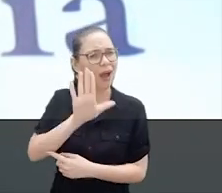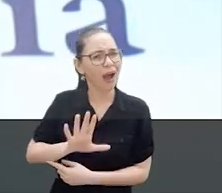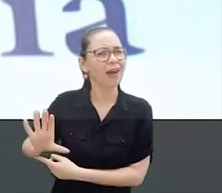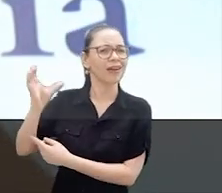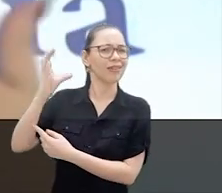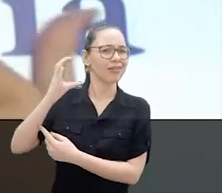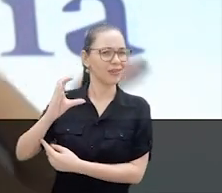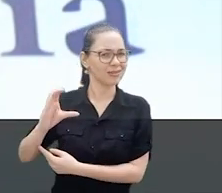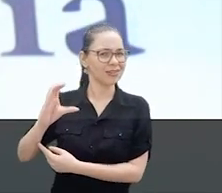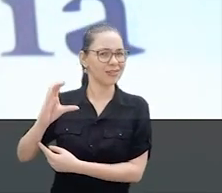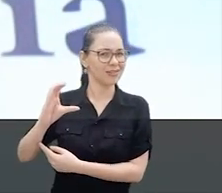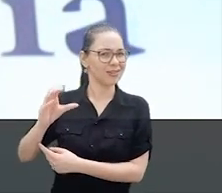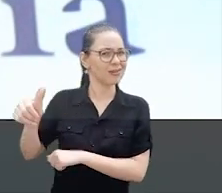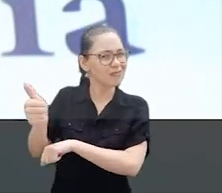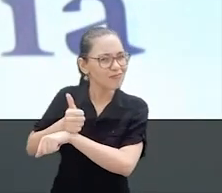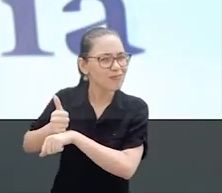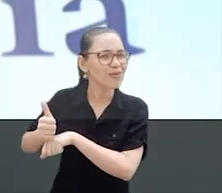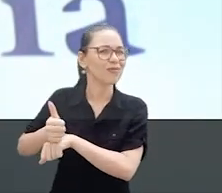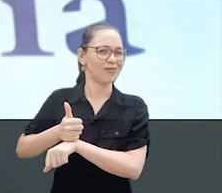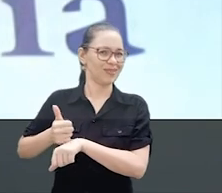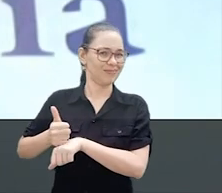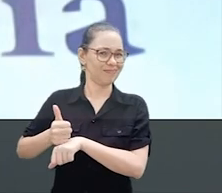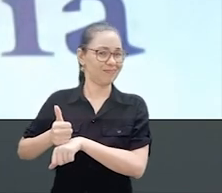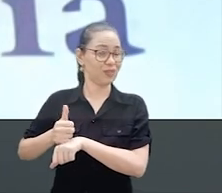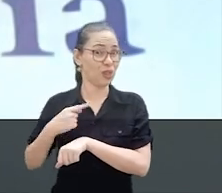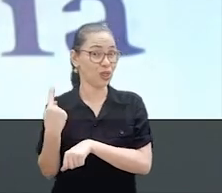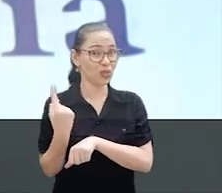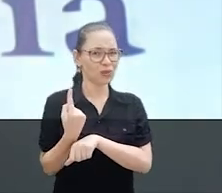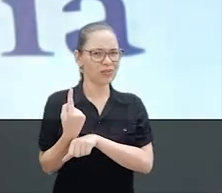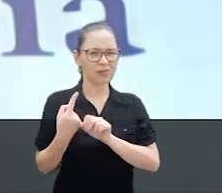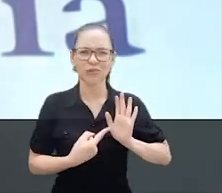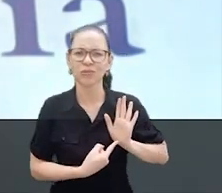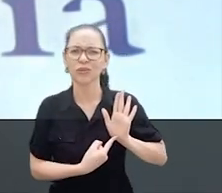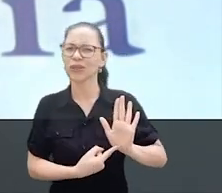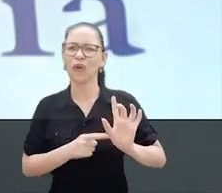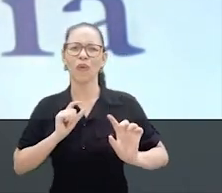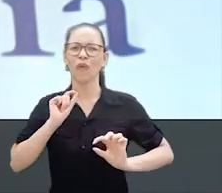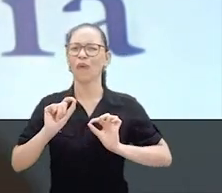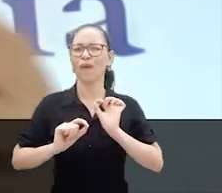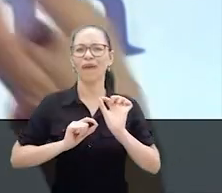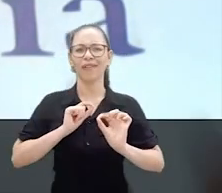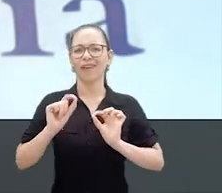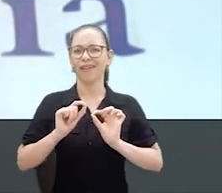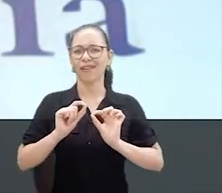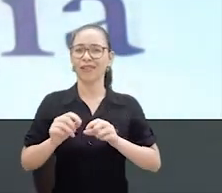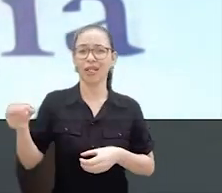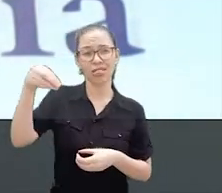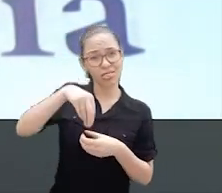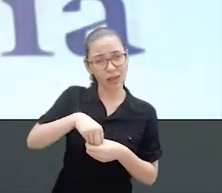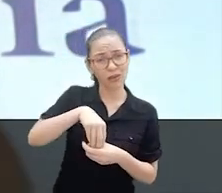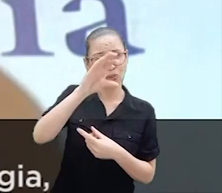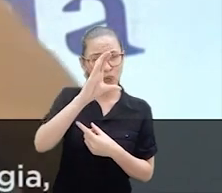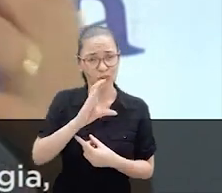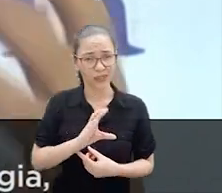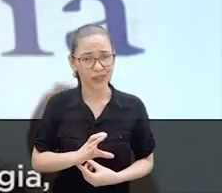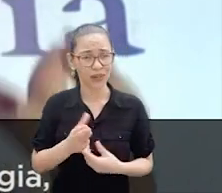para a psicologia enquanto profissão. Notadamente, queria destacar a sua contribuição no Sistema Conselhos de